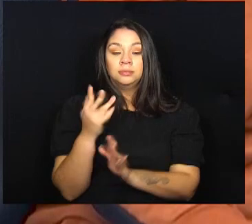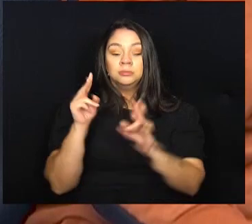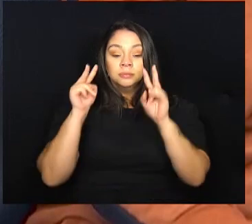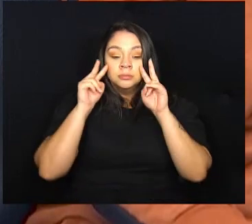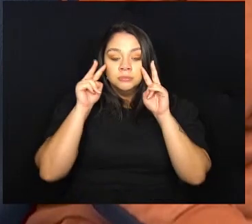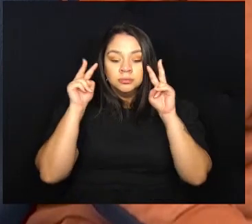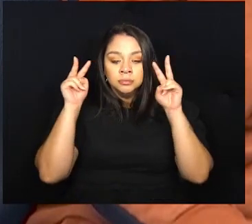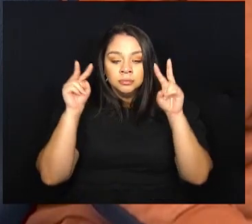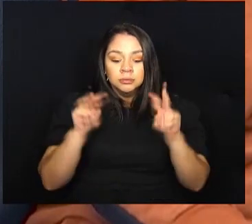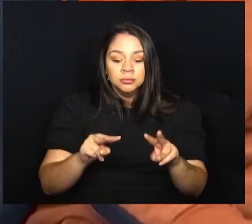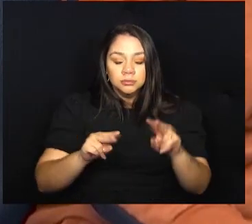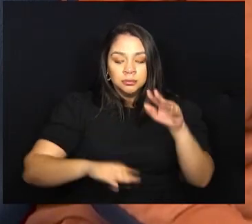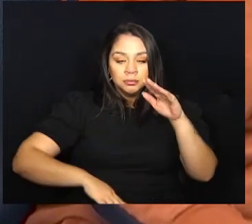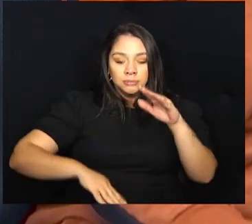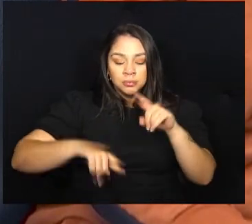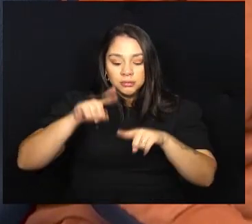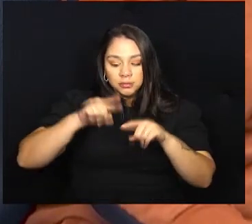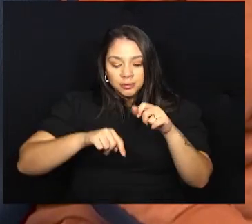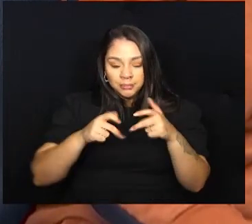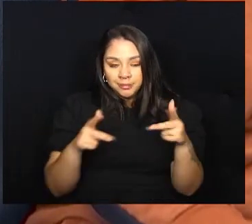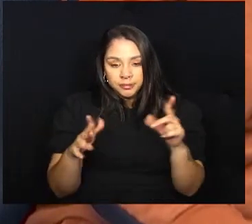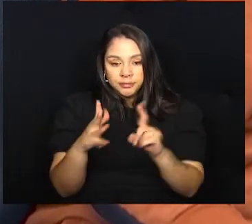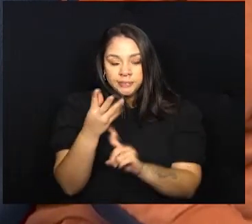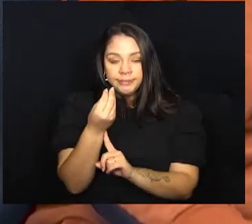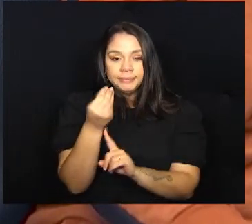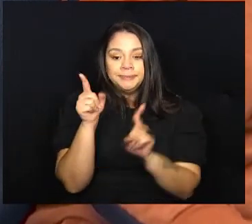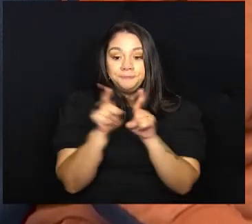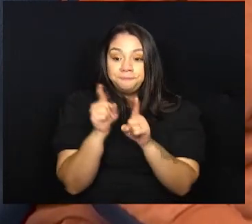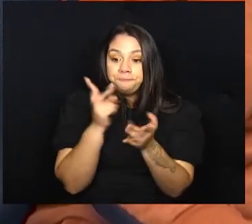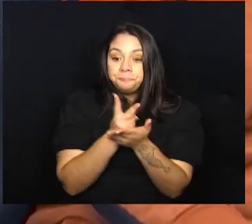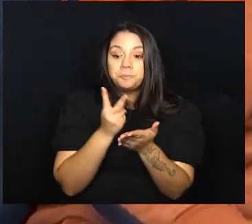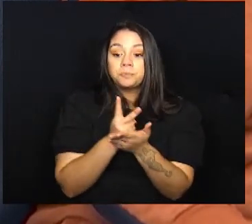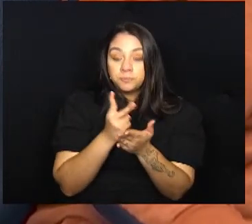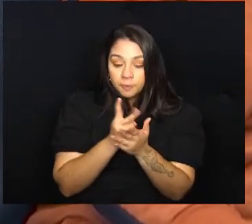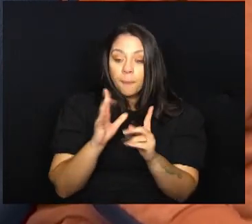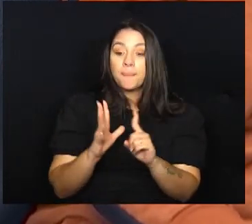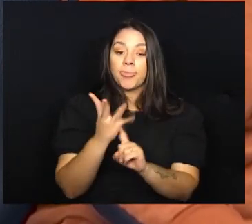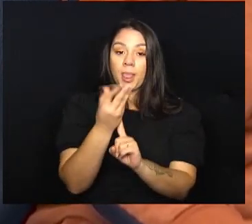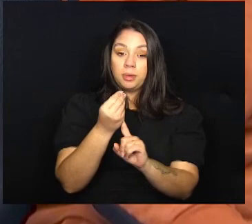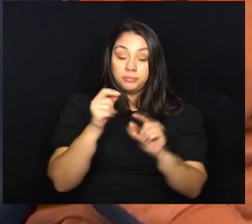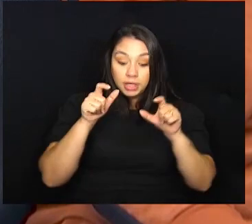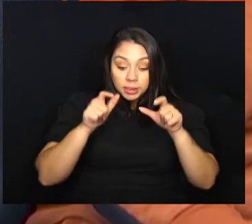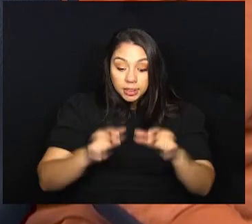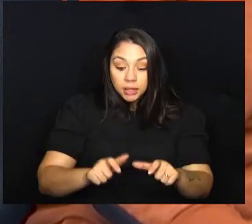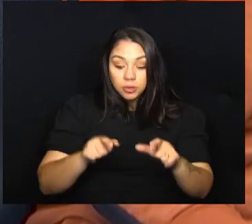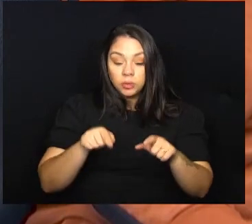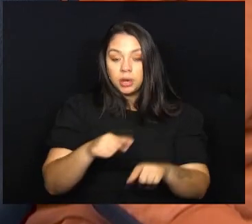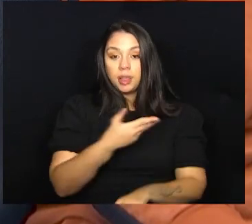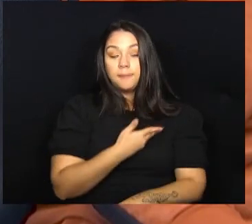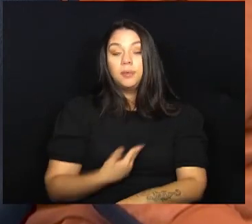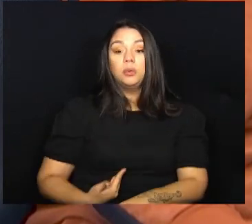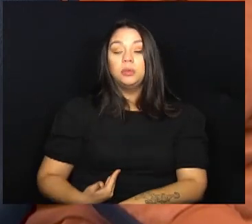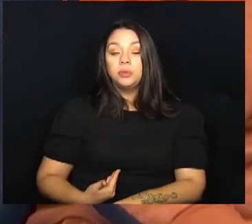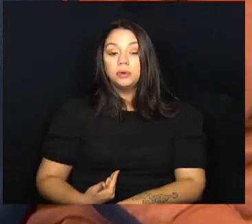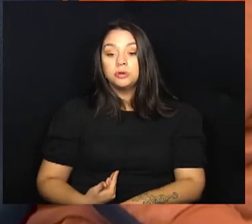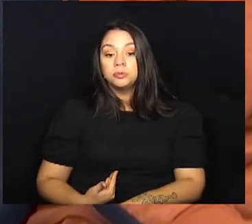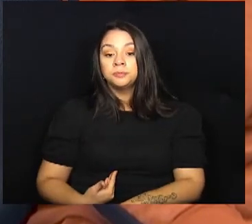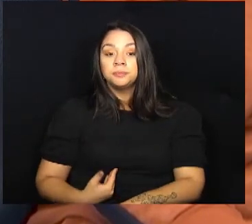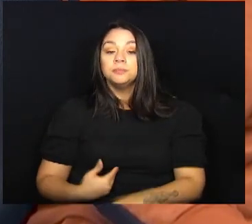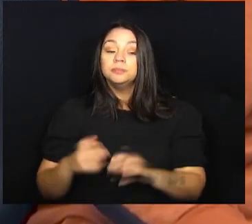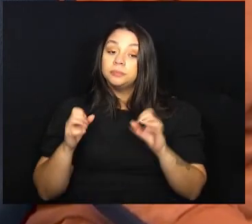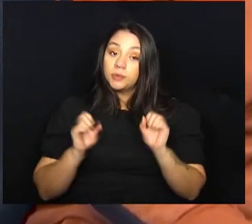visibilidade da obra e a permanência da obra naquele espaço público, ela pode